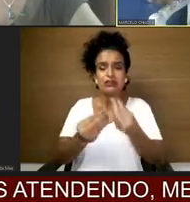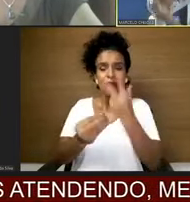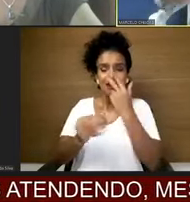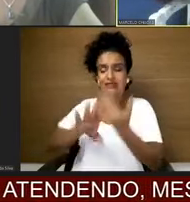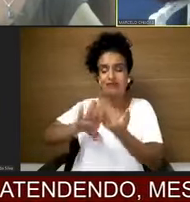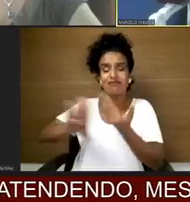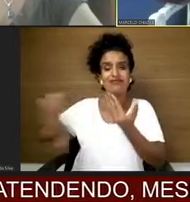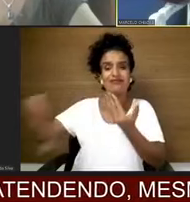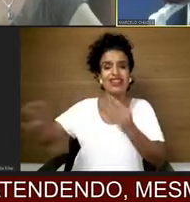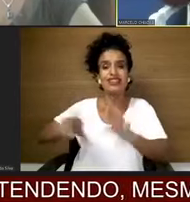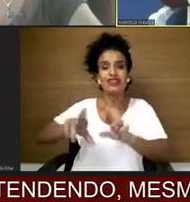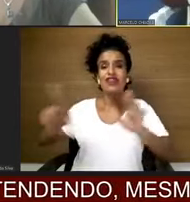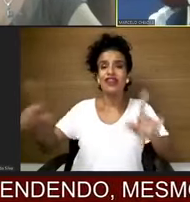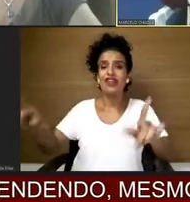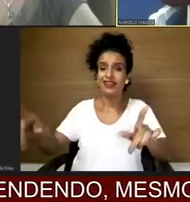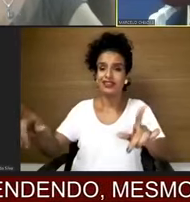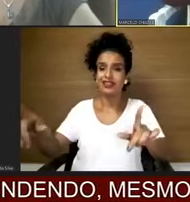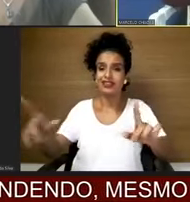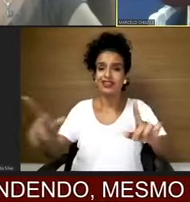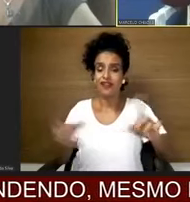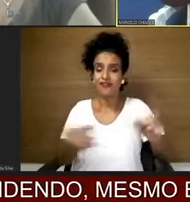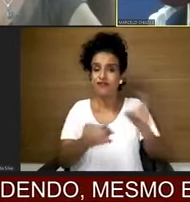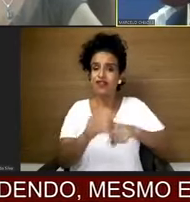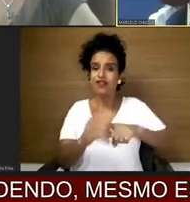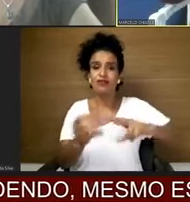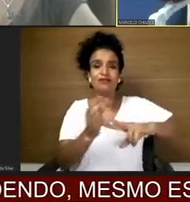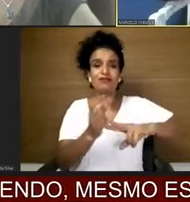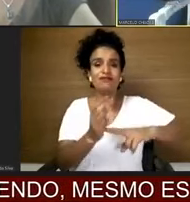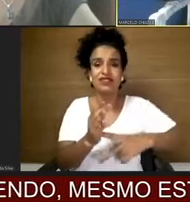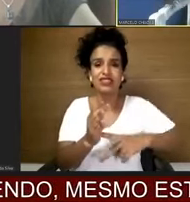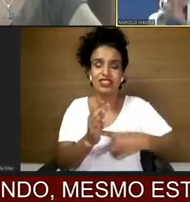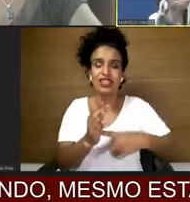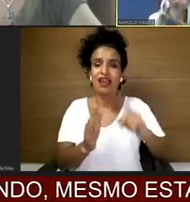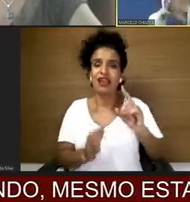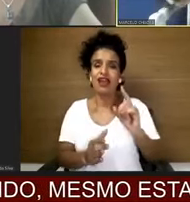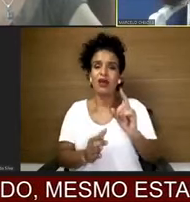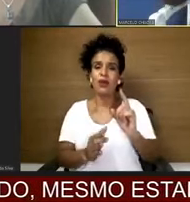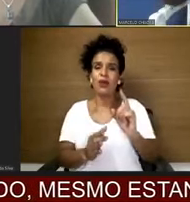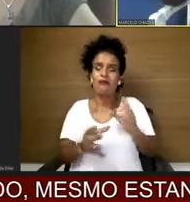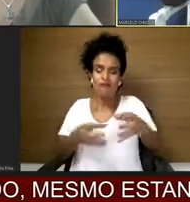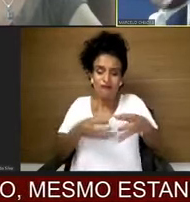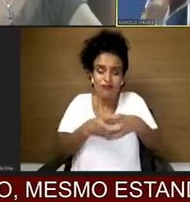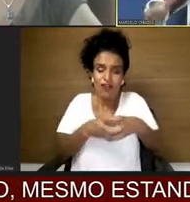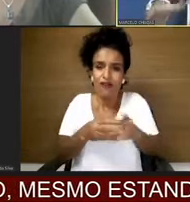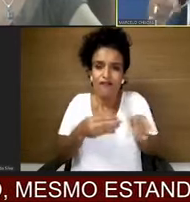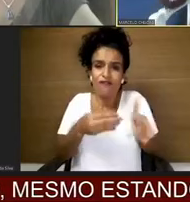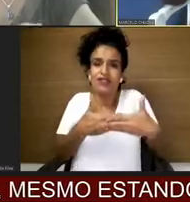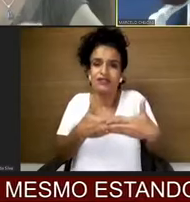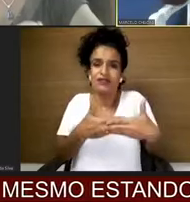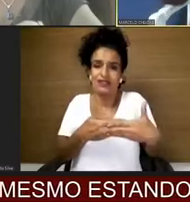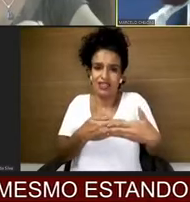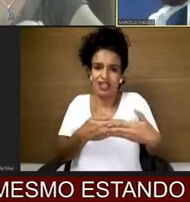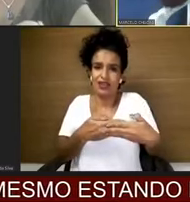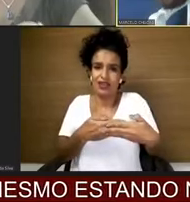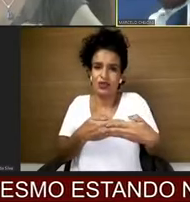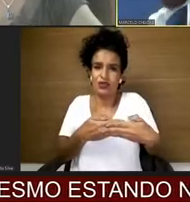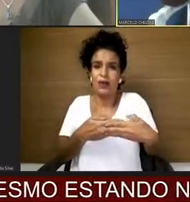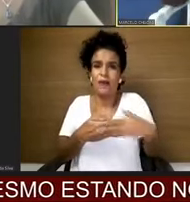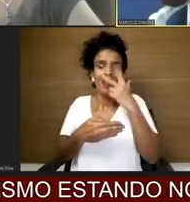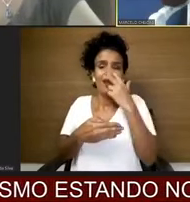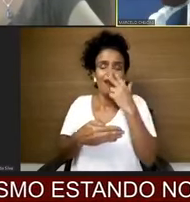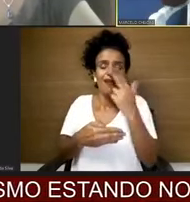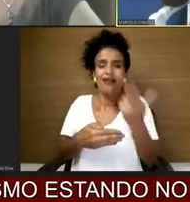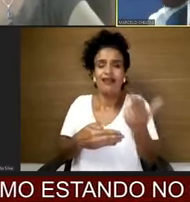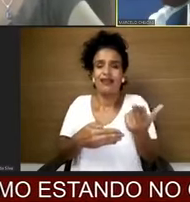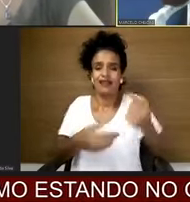das entidades, e é o que eu observo, porque é um debate muito, mas muito nas nossas internas, nas discussões que